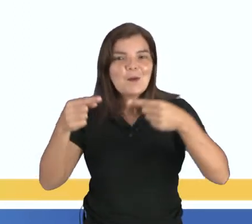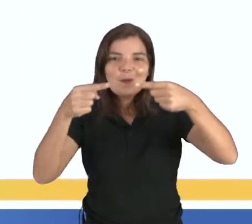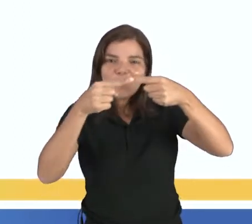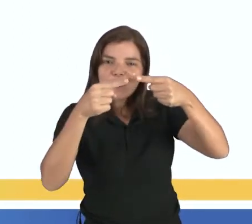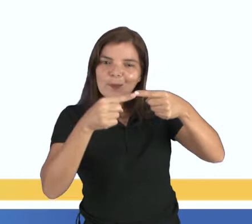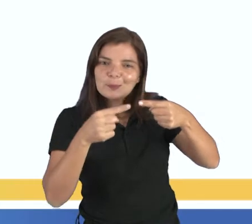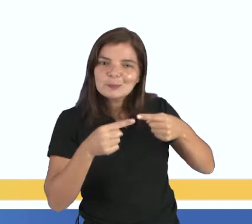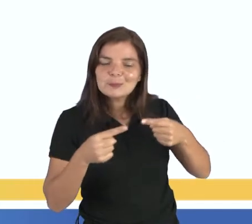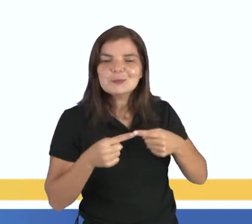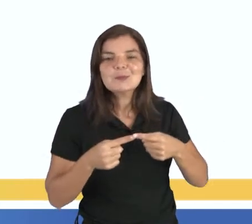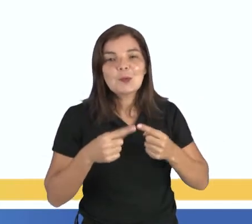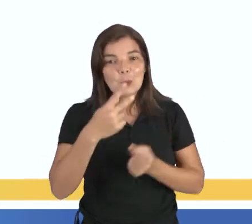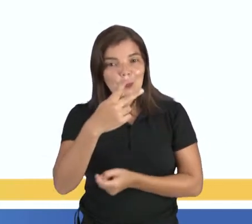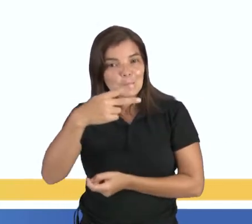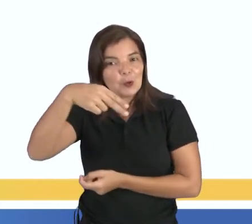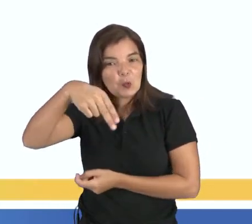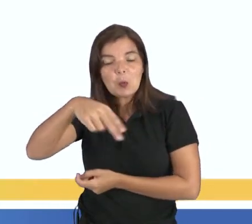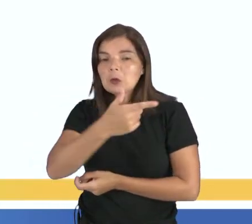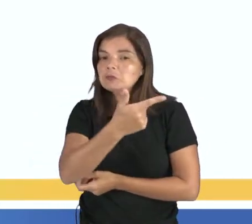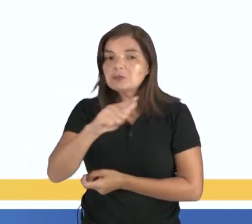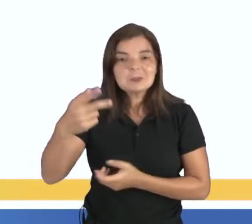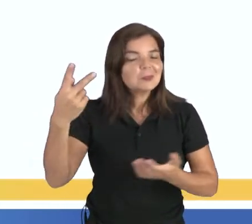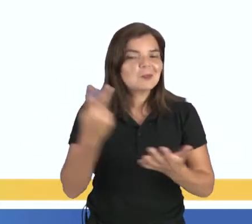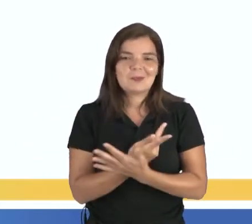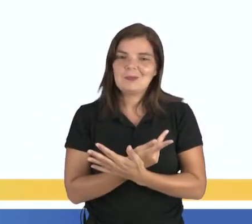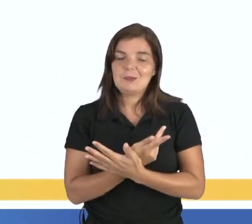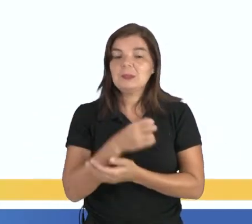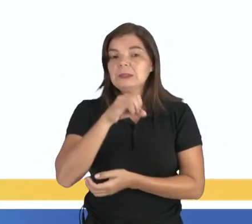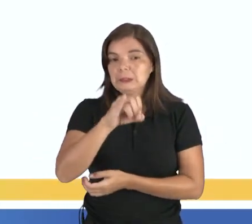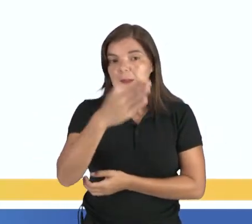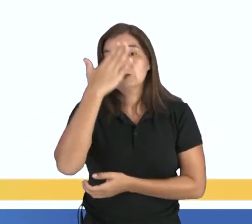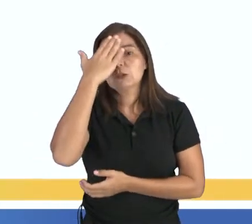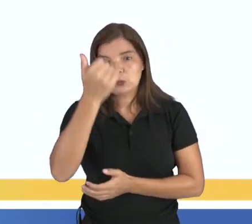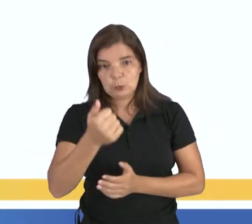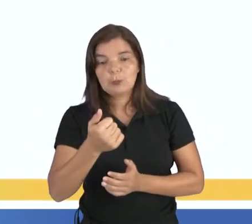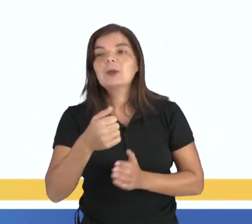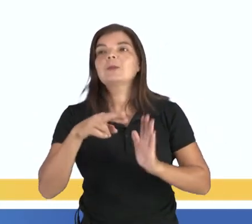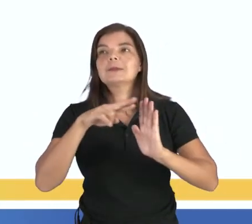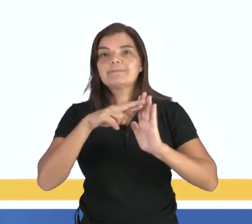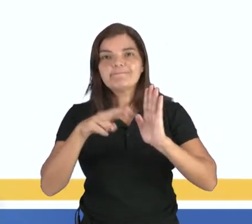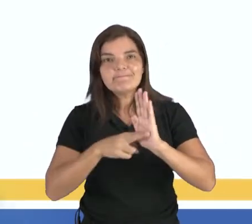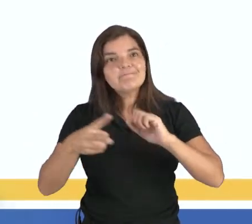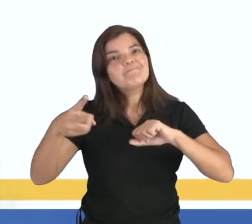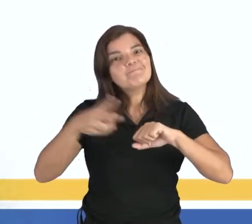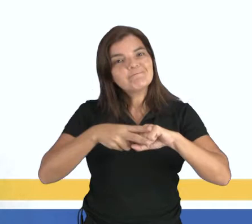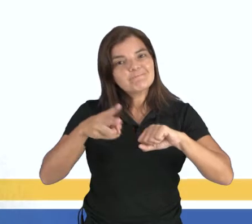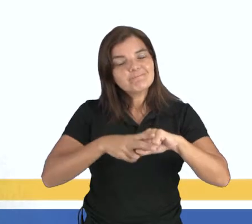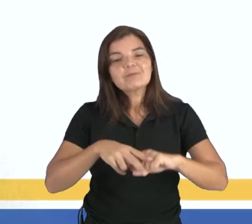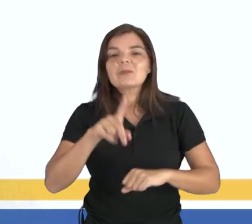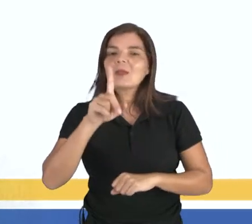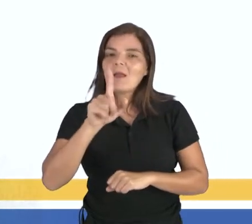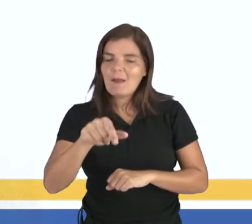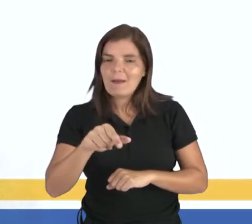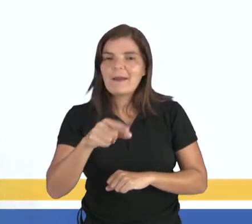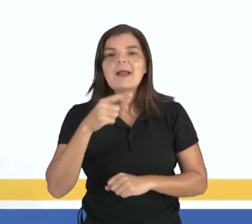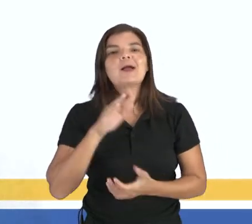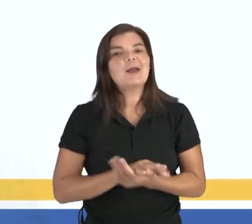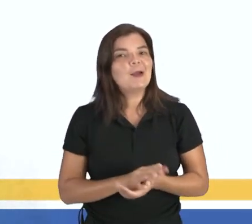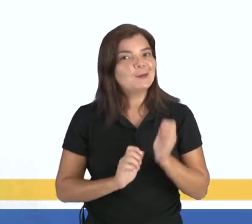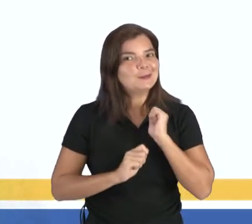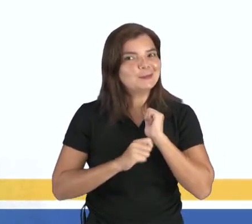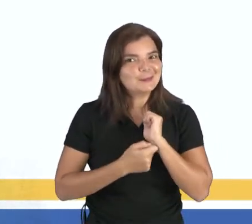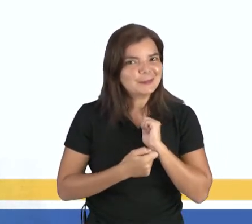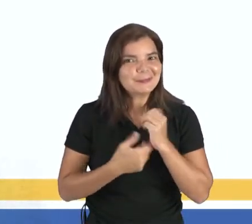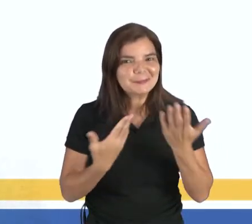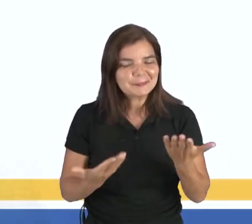verbo com o pronome. Não tem como errar se você souber conjugar o verbo. Esse é o mistério. Tá